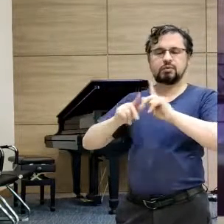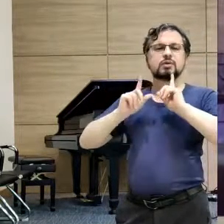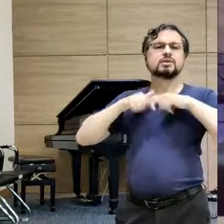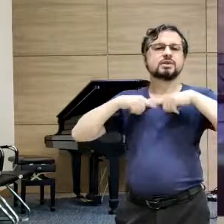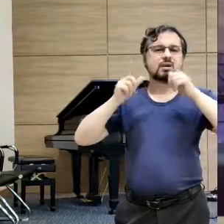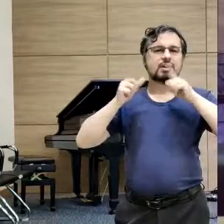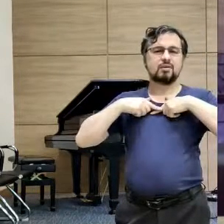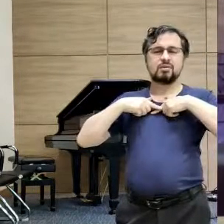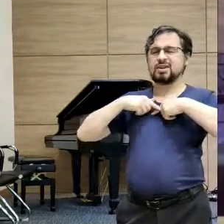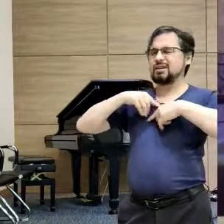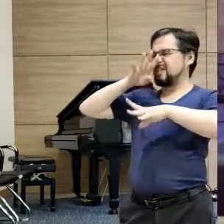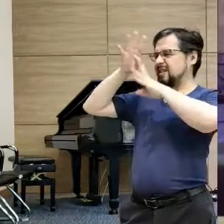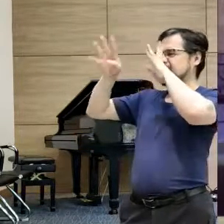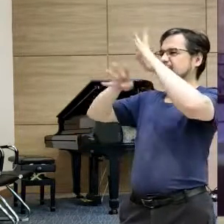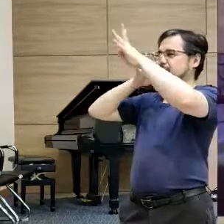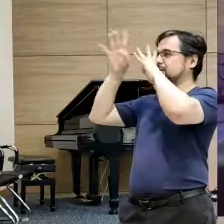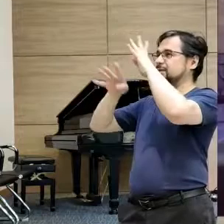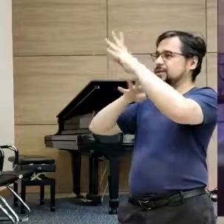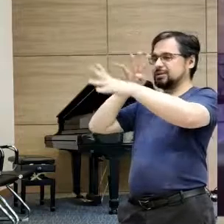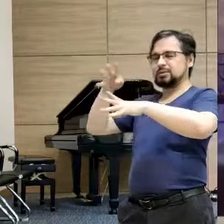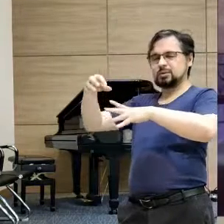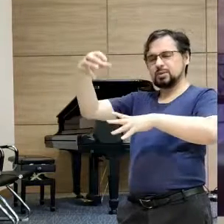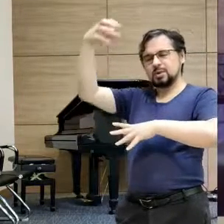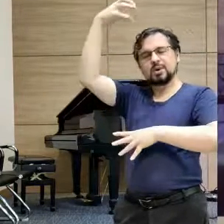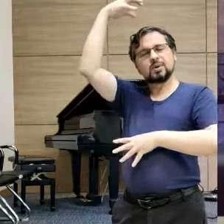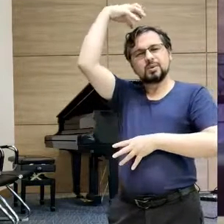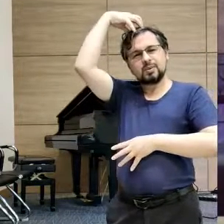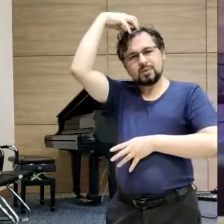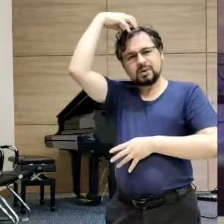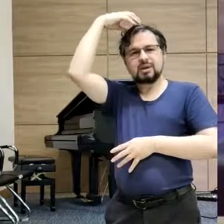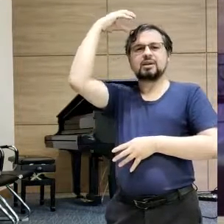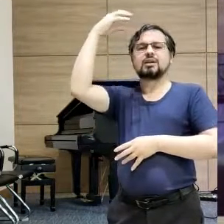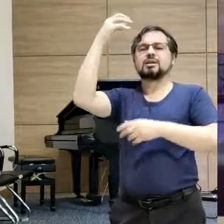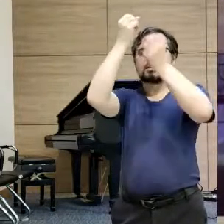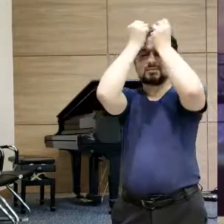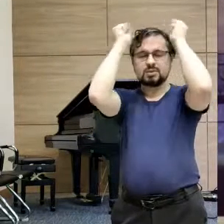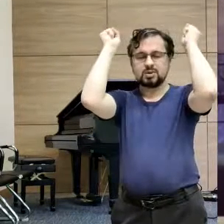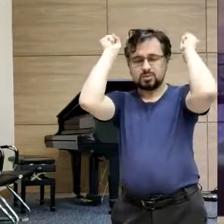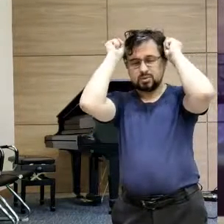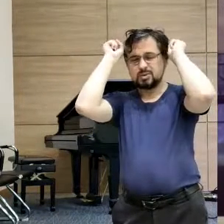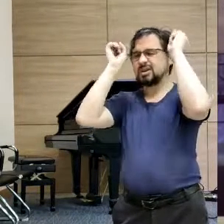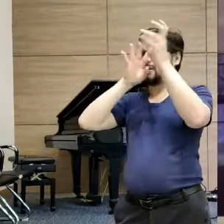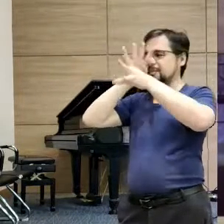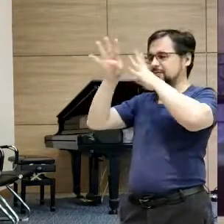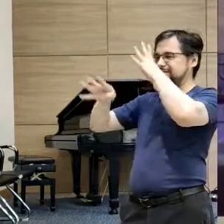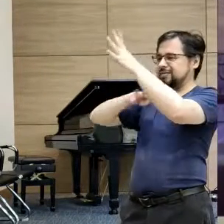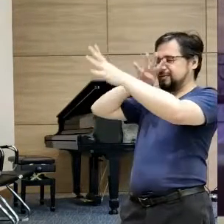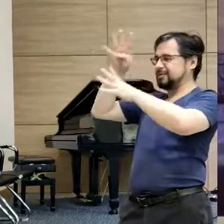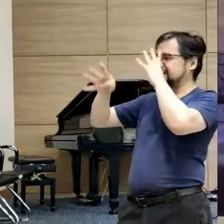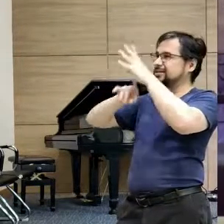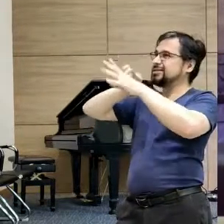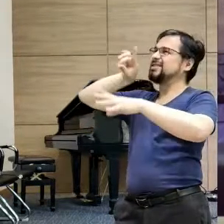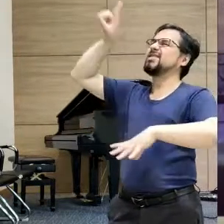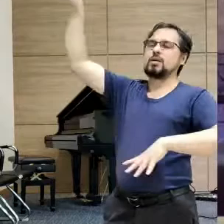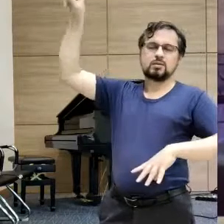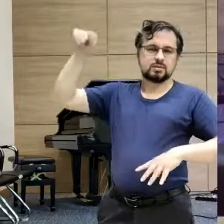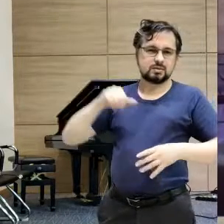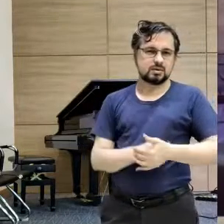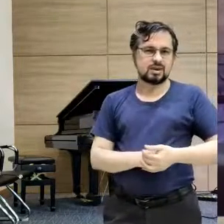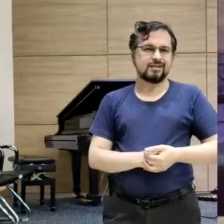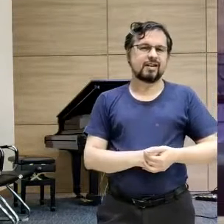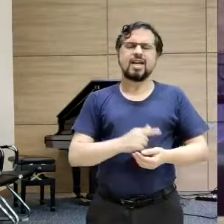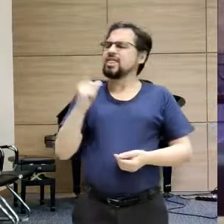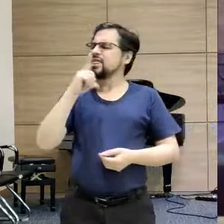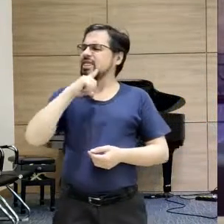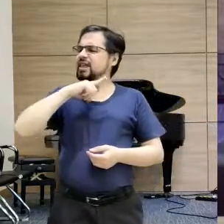não estava apenas afrontando Saul, ele estava afrontando o Deus de Israel. Ele estava dizendo, há Deus aí no meio